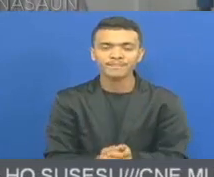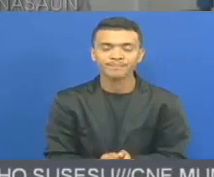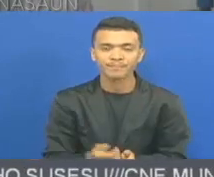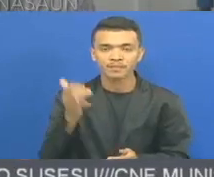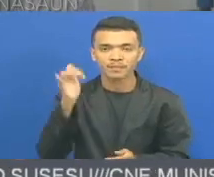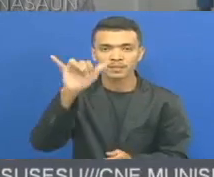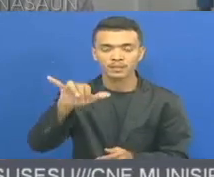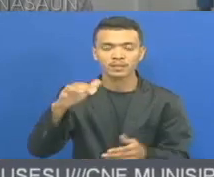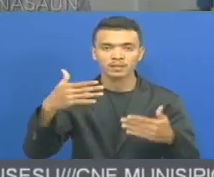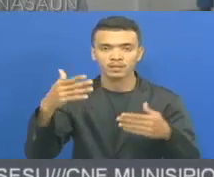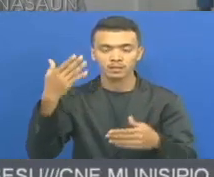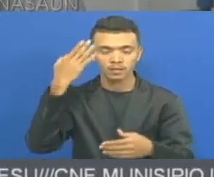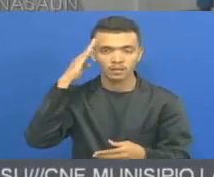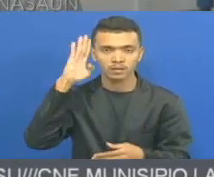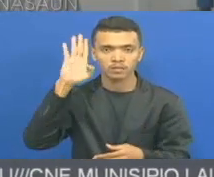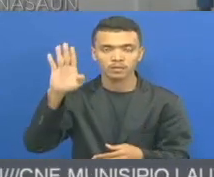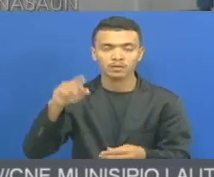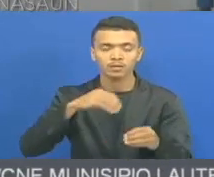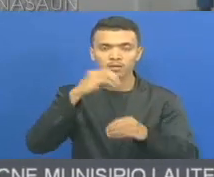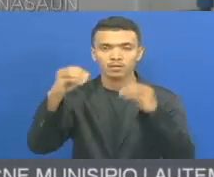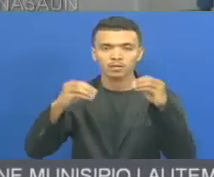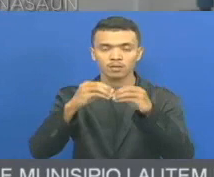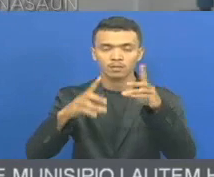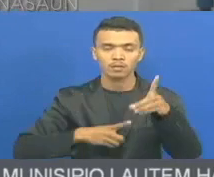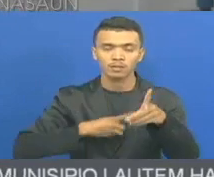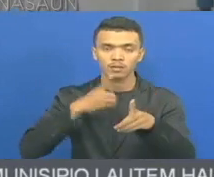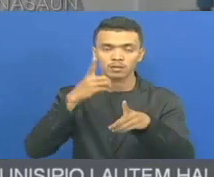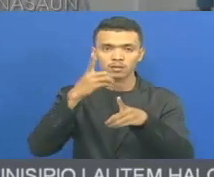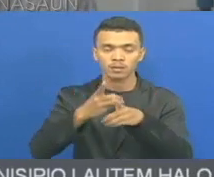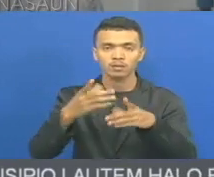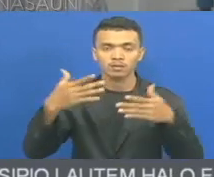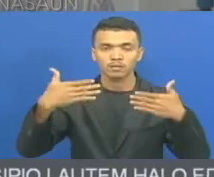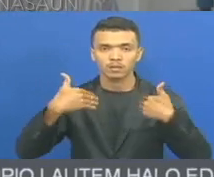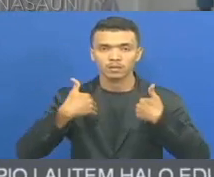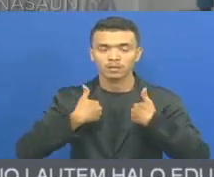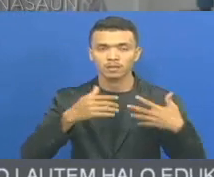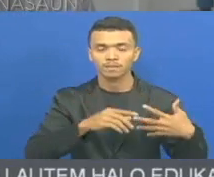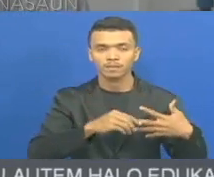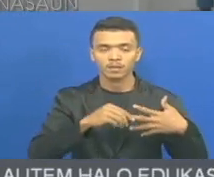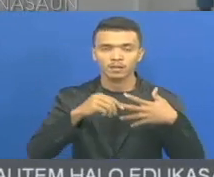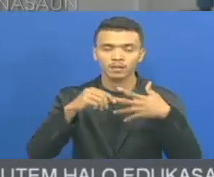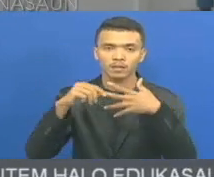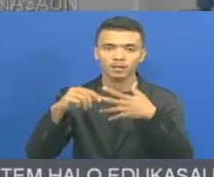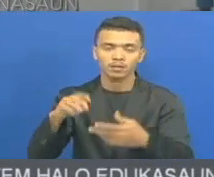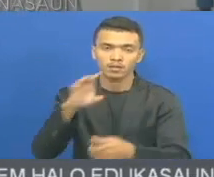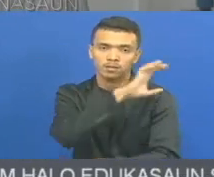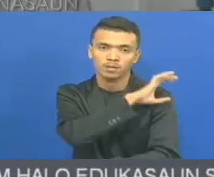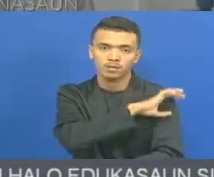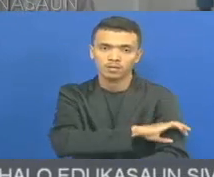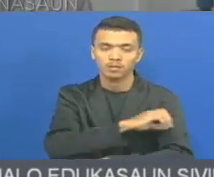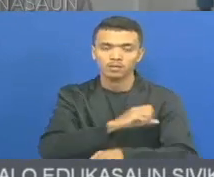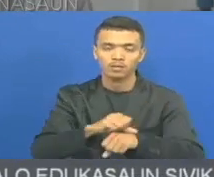sire e a dúvida para com a base ne direito neve maga e a liu liga ba segurança